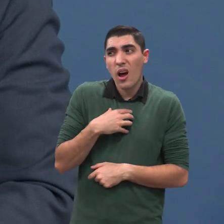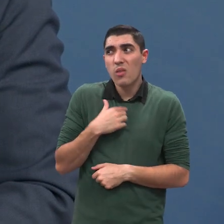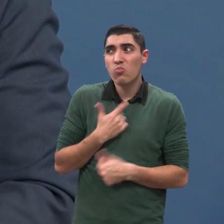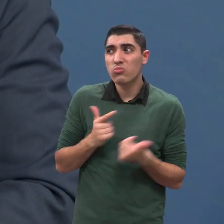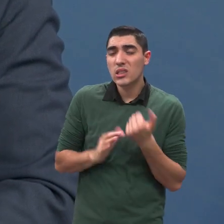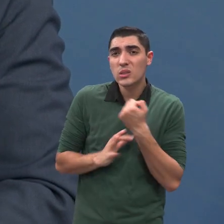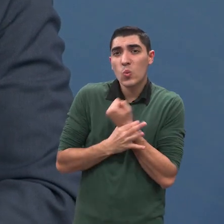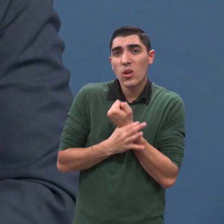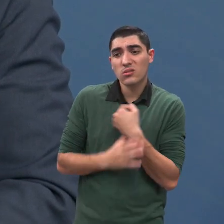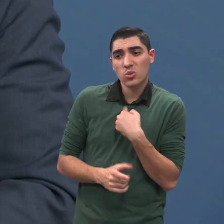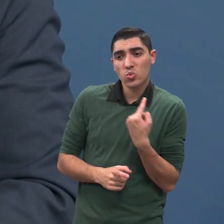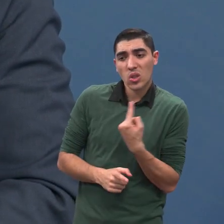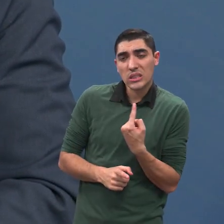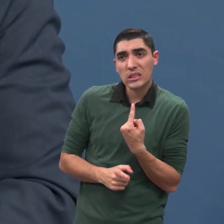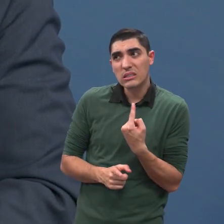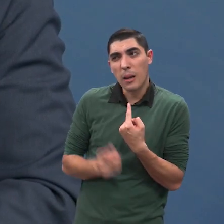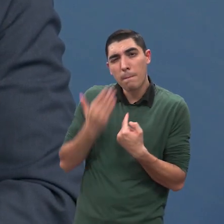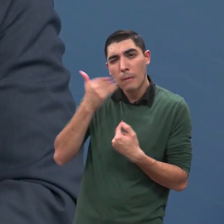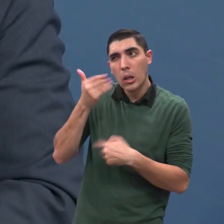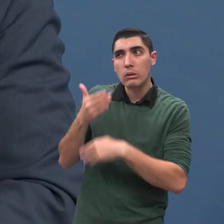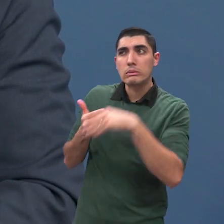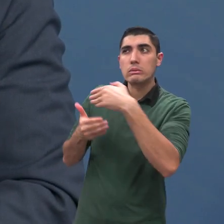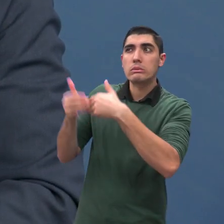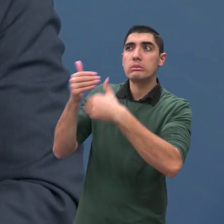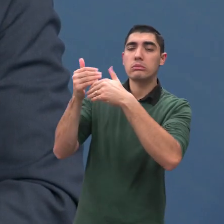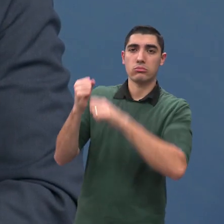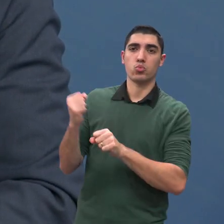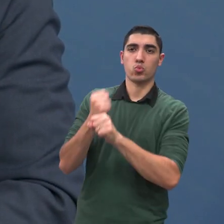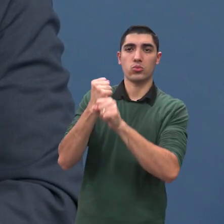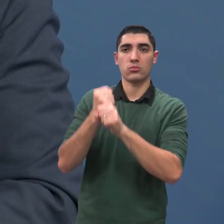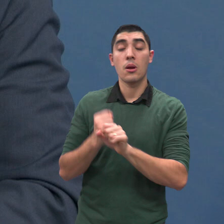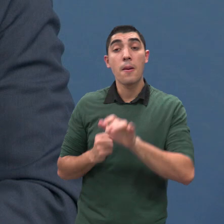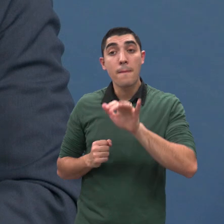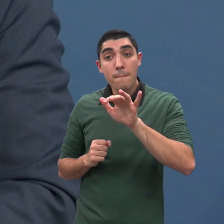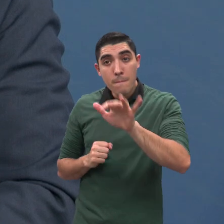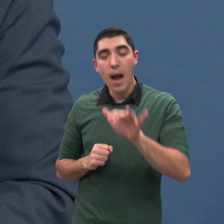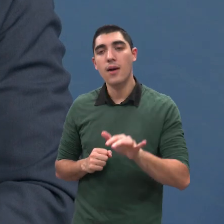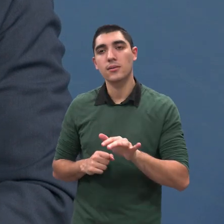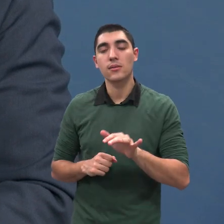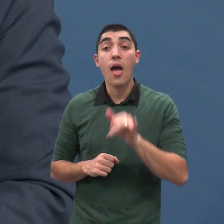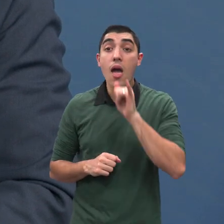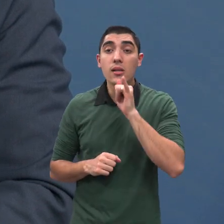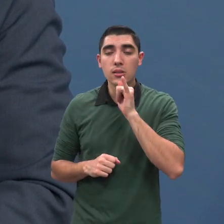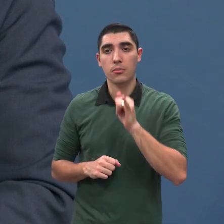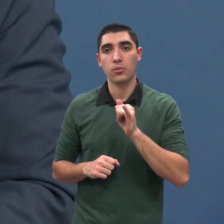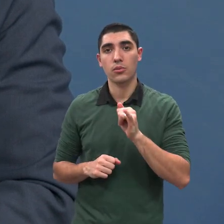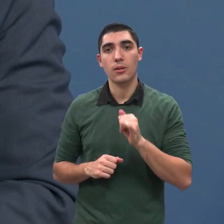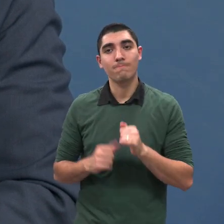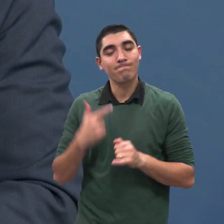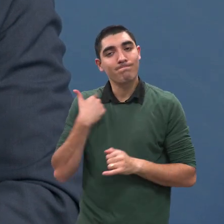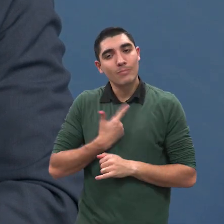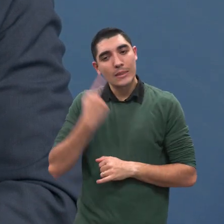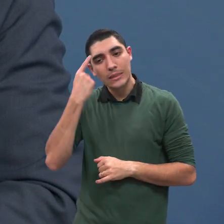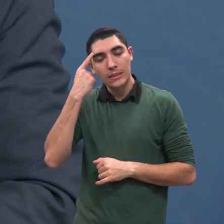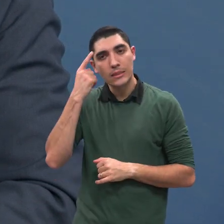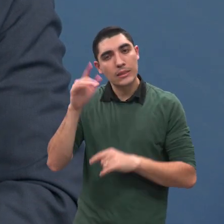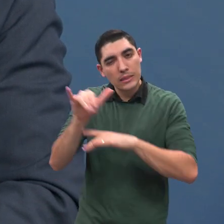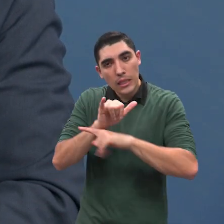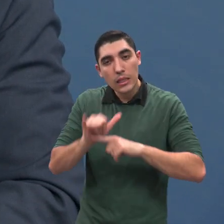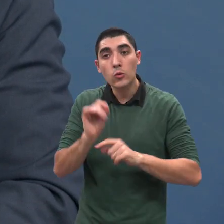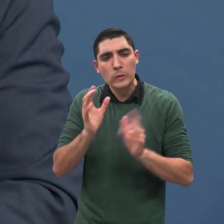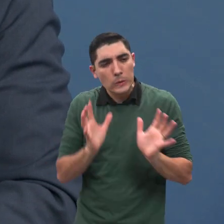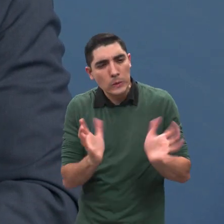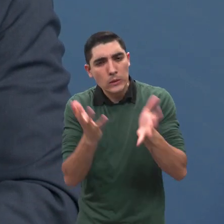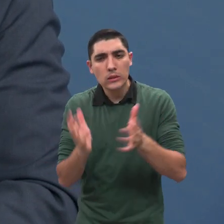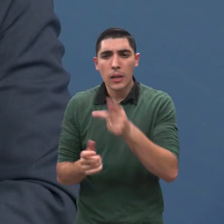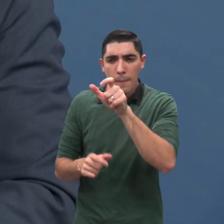segura, né? Mas a gente poderia começar a incentivar que as pessoas não